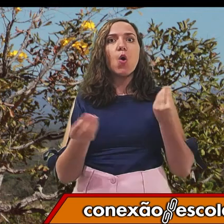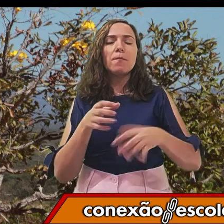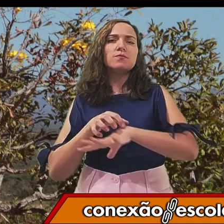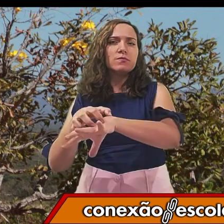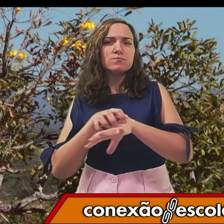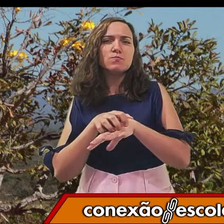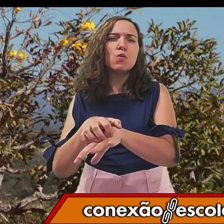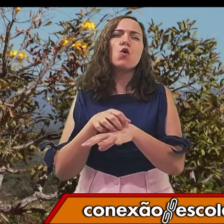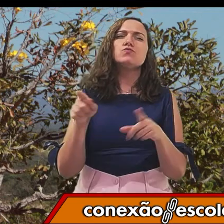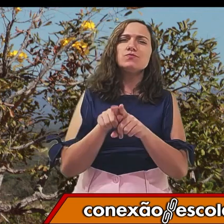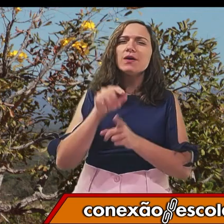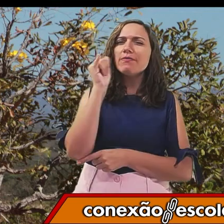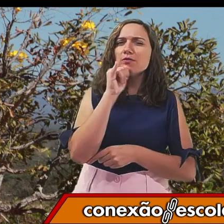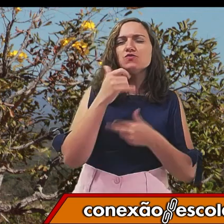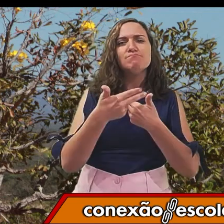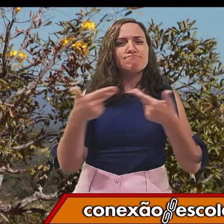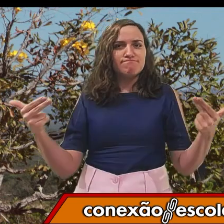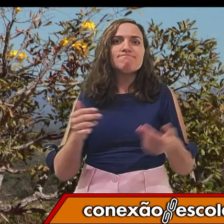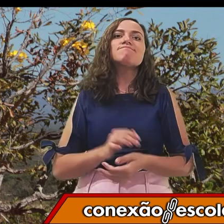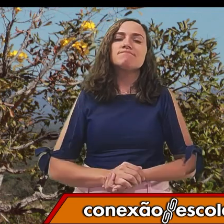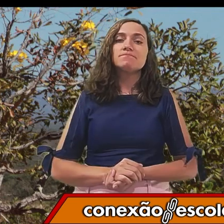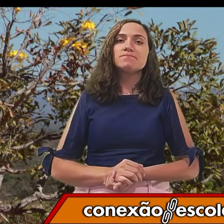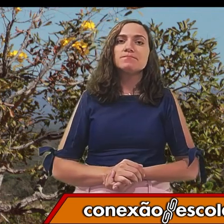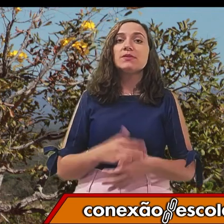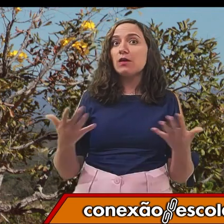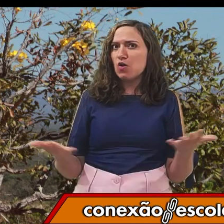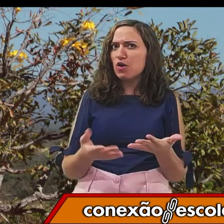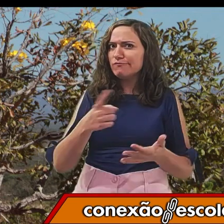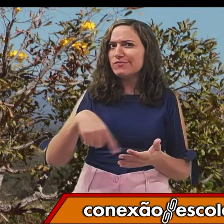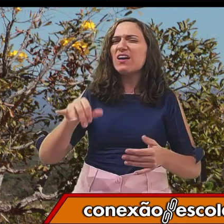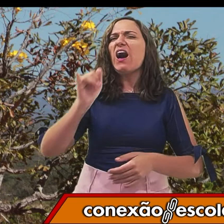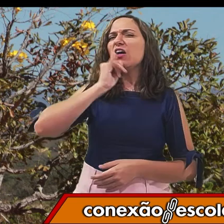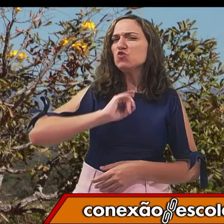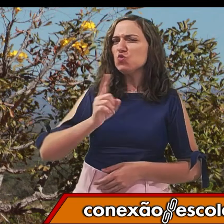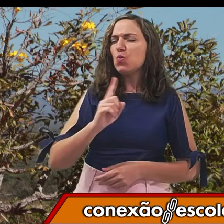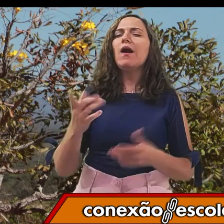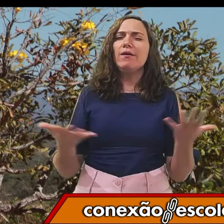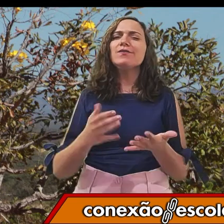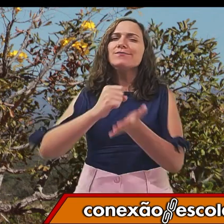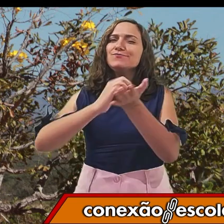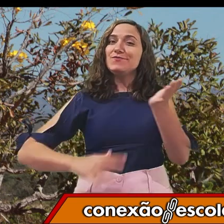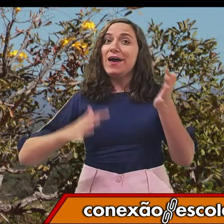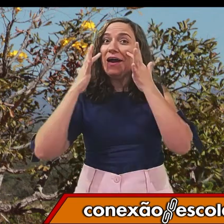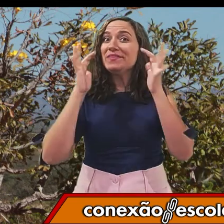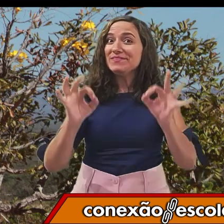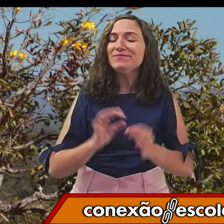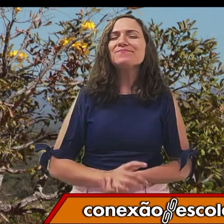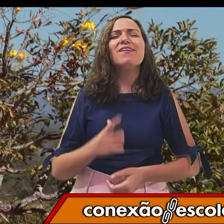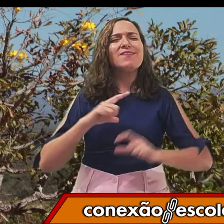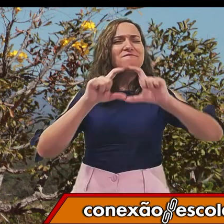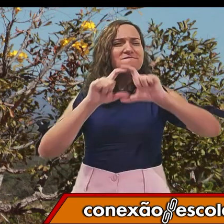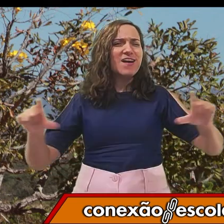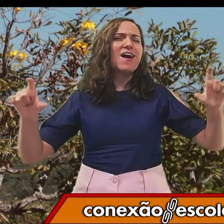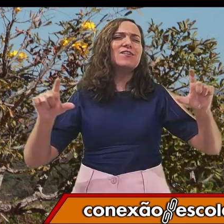energia usados. Para você não ficar aí de bobeira, se liga na atividade. Tem uma frase muito comum